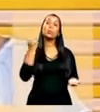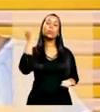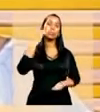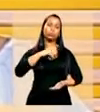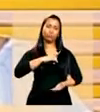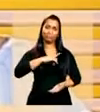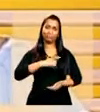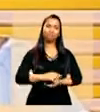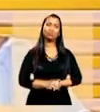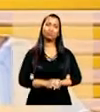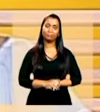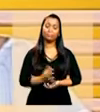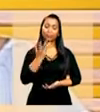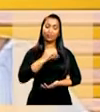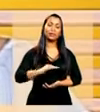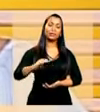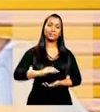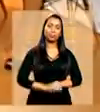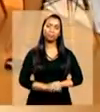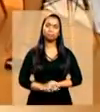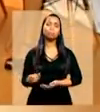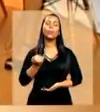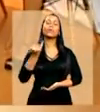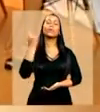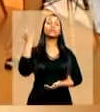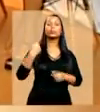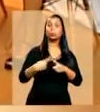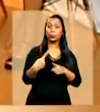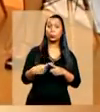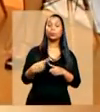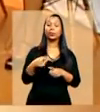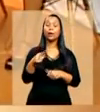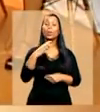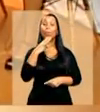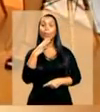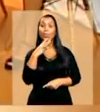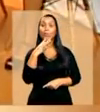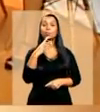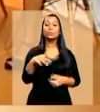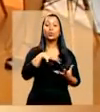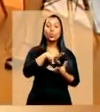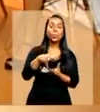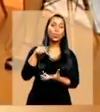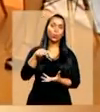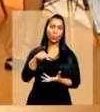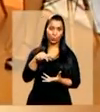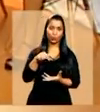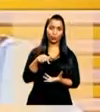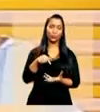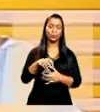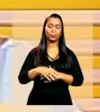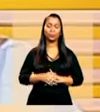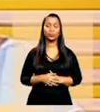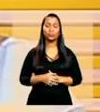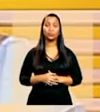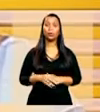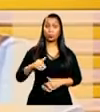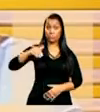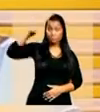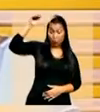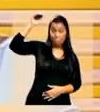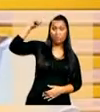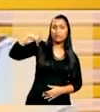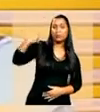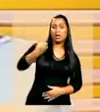tamanha importância, né, para a criança, de tamanha importância, porque ela está conhecendo o próprio mundo, o próprio mundinho. Para